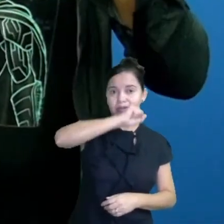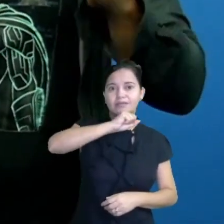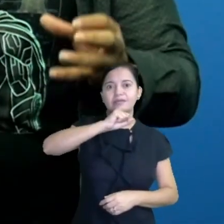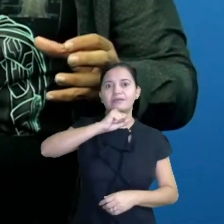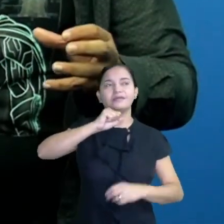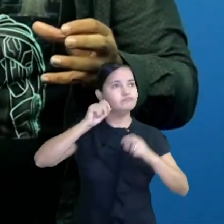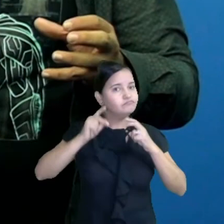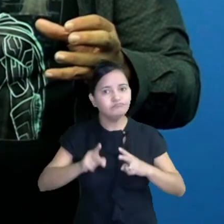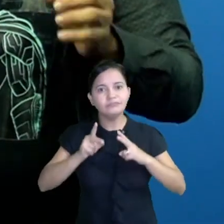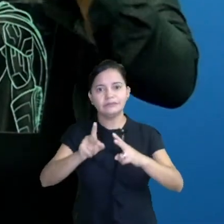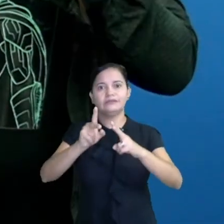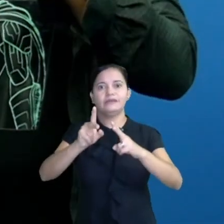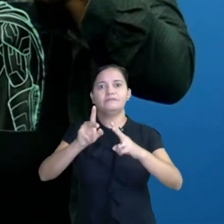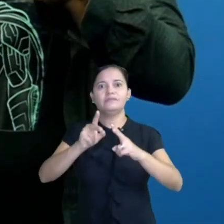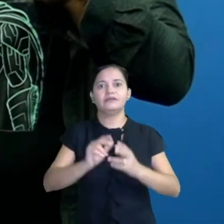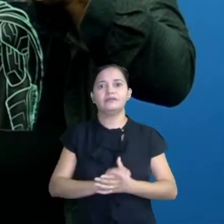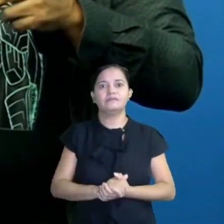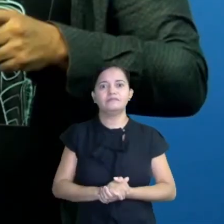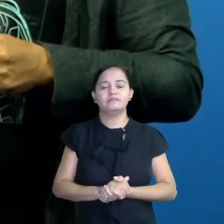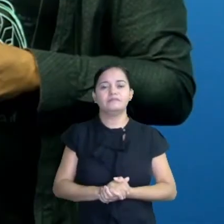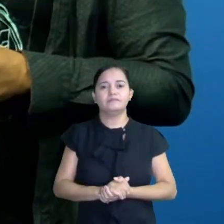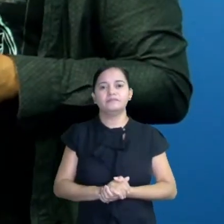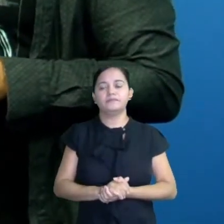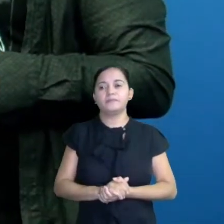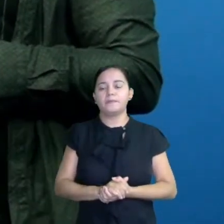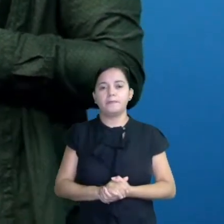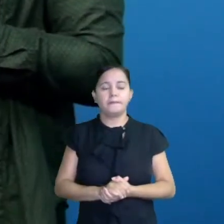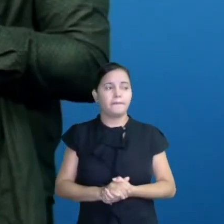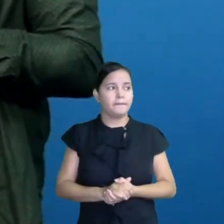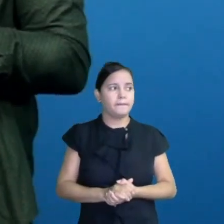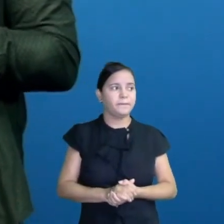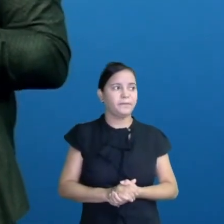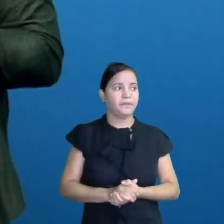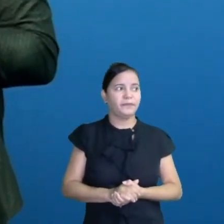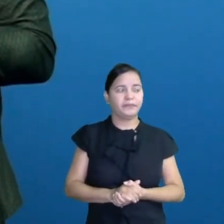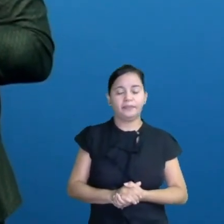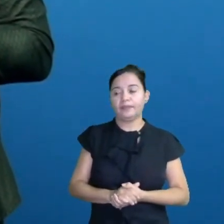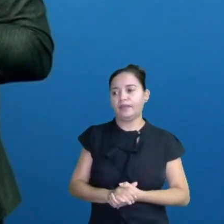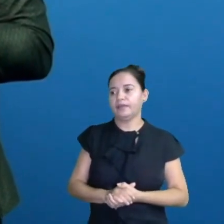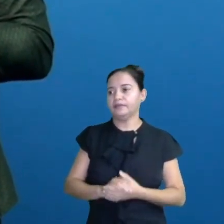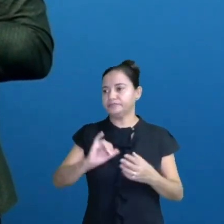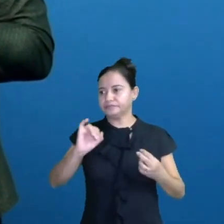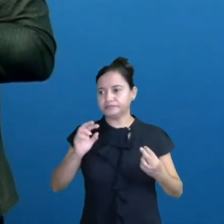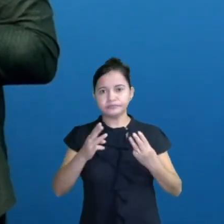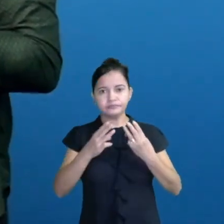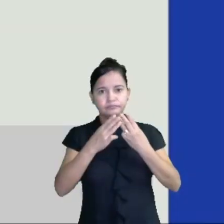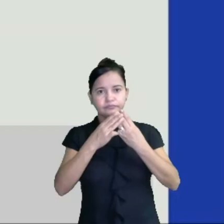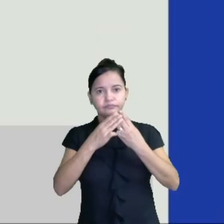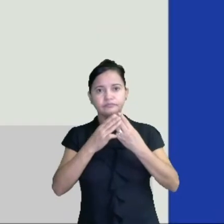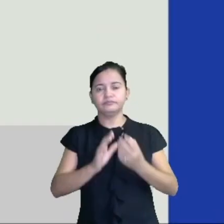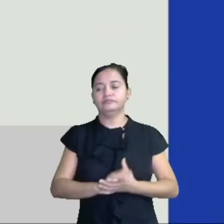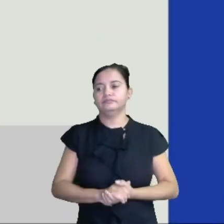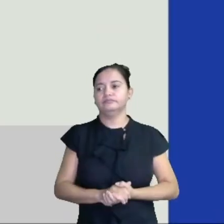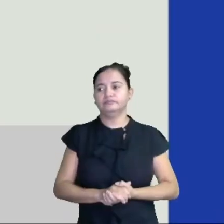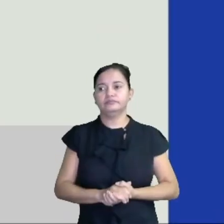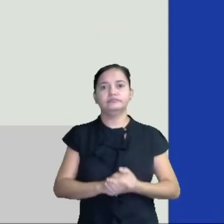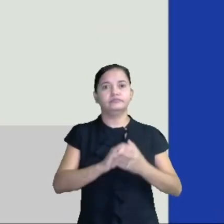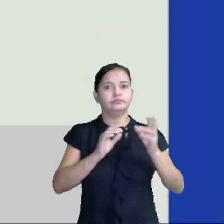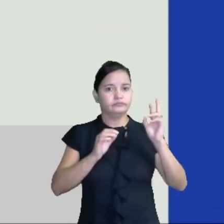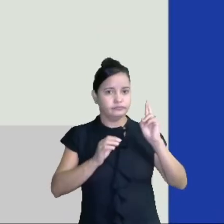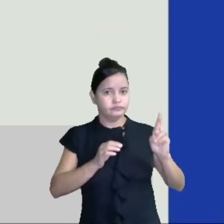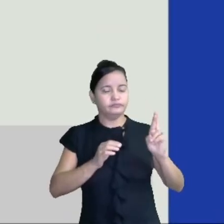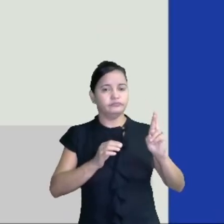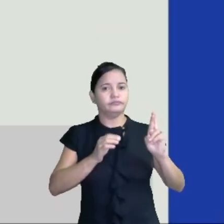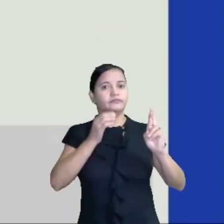aprender sempre. Tá certo? Por favor, produção, o nosso próximo slide, que é as nossas referências bibliográficas. Veja